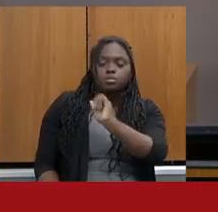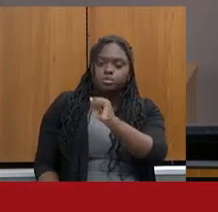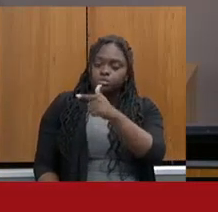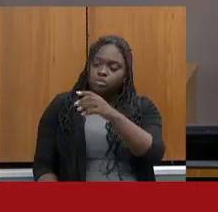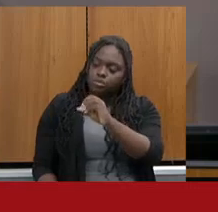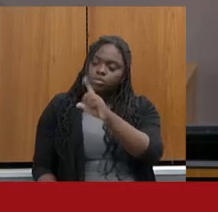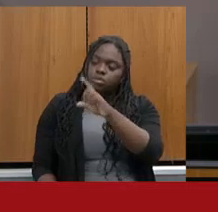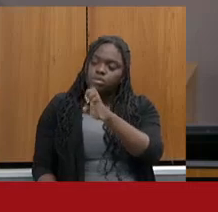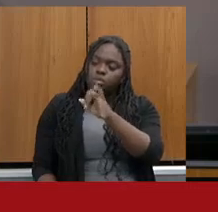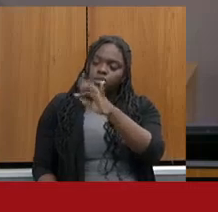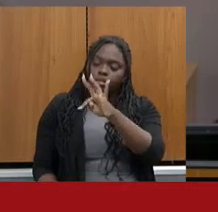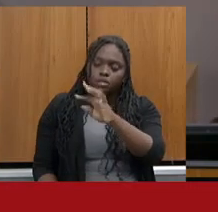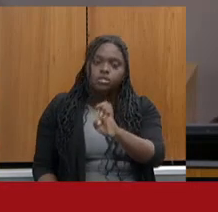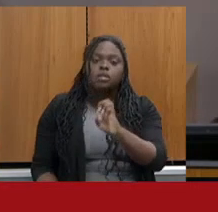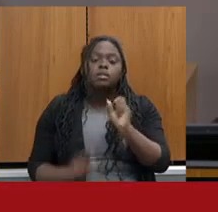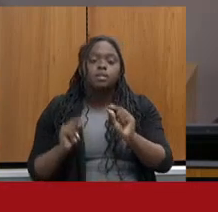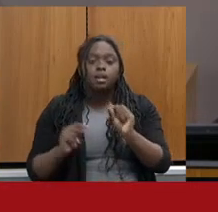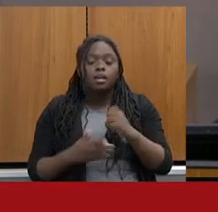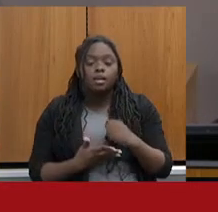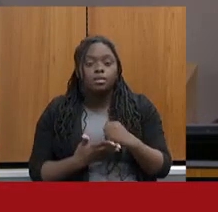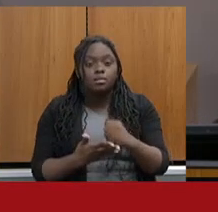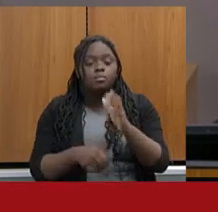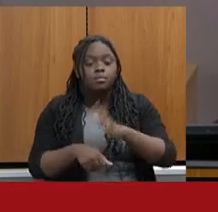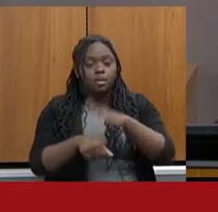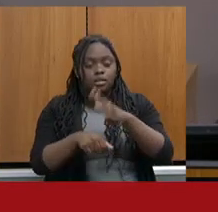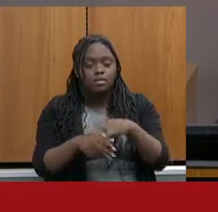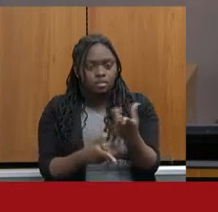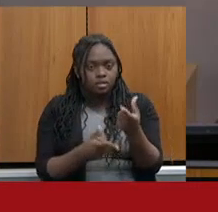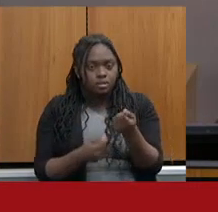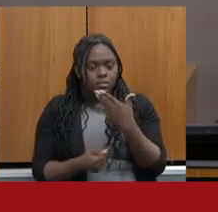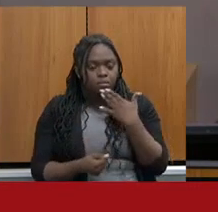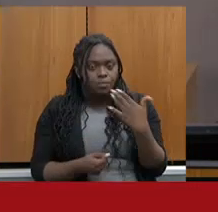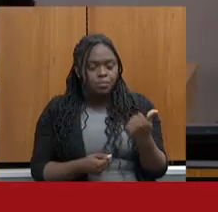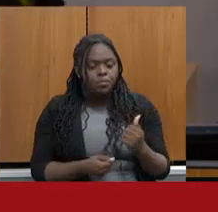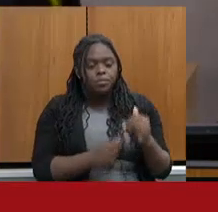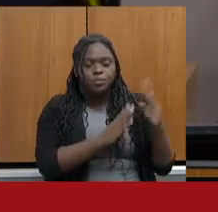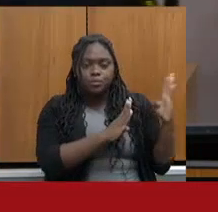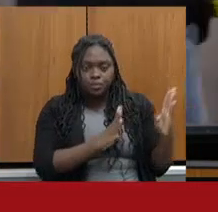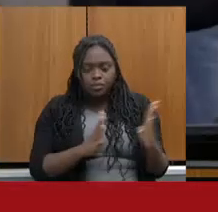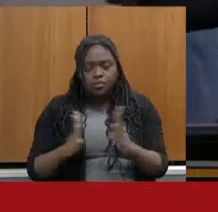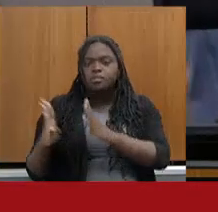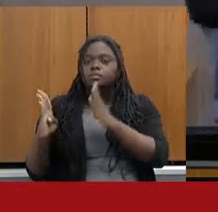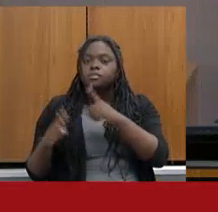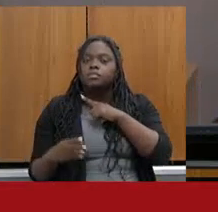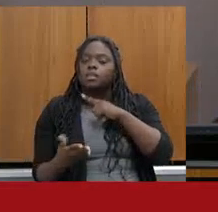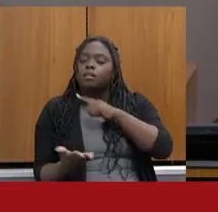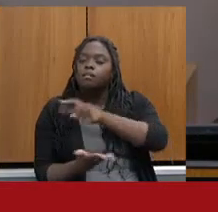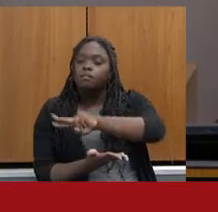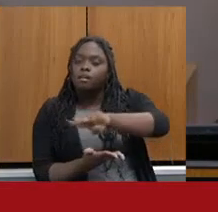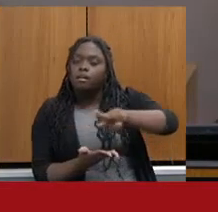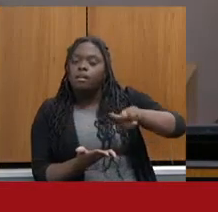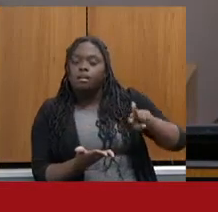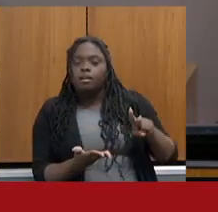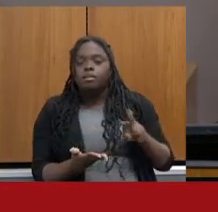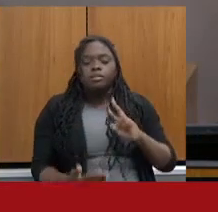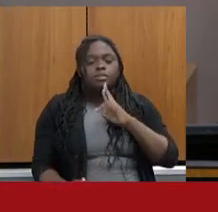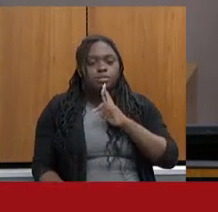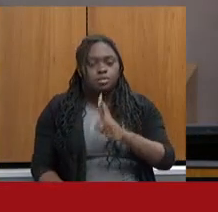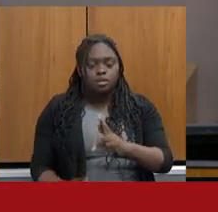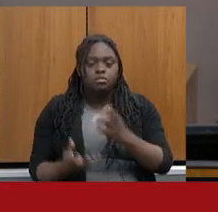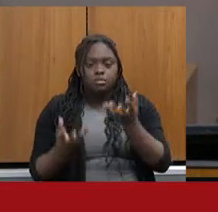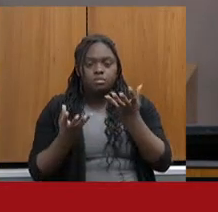atender mais e atender melhor de lá para cá nós inauguramos diversas frações eu quero fazer